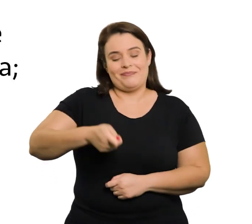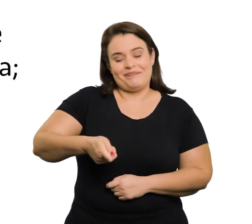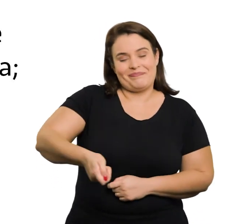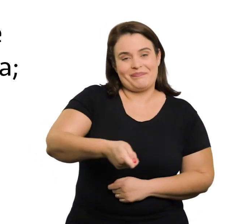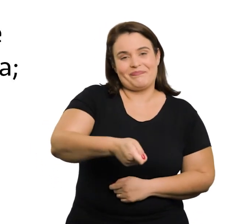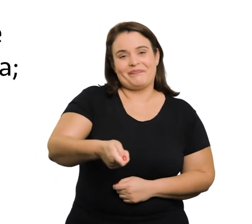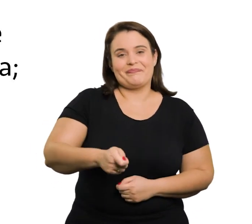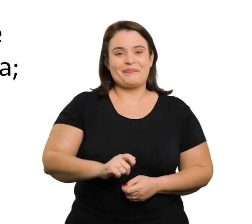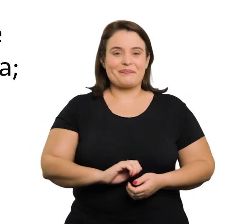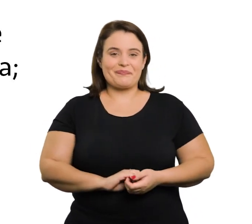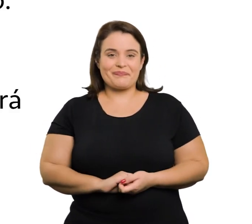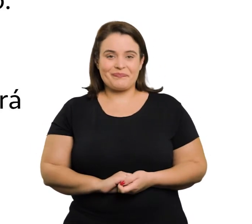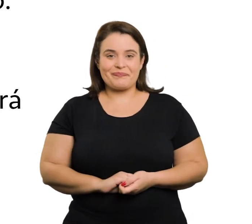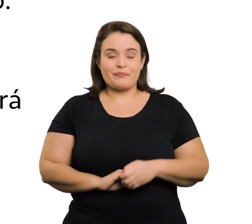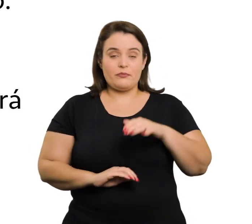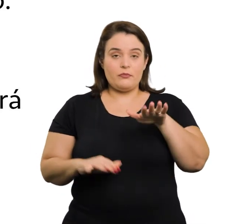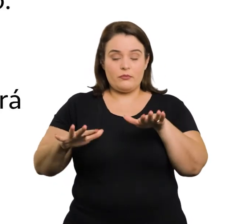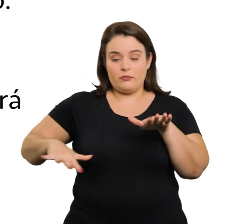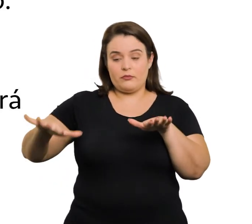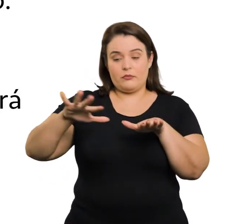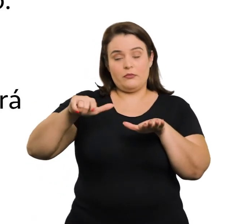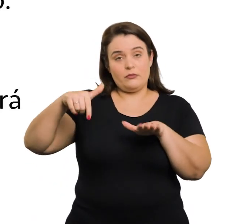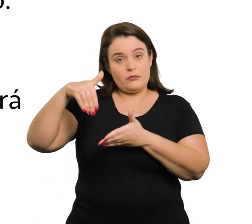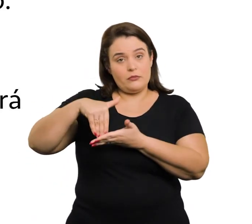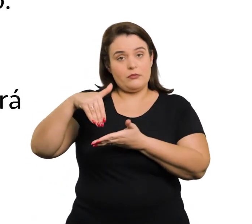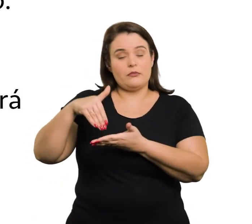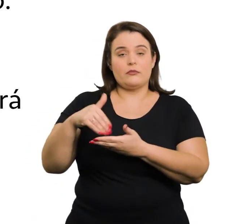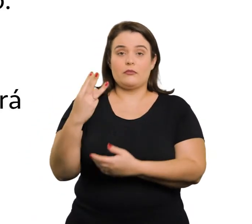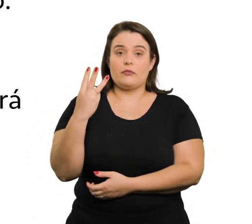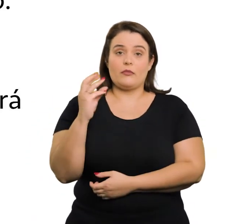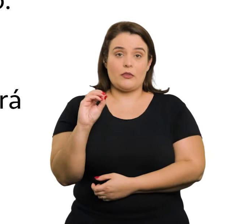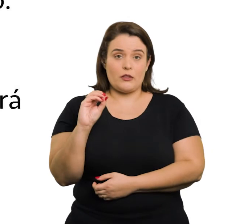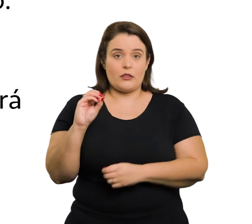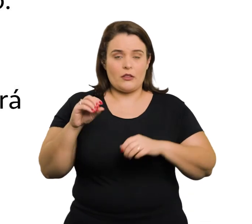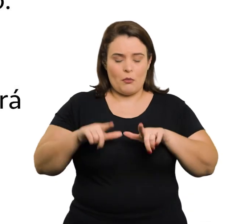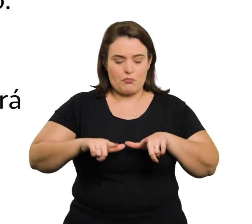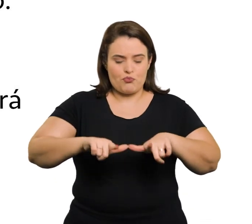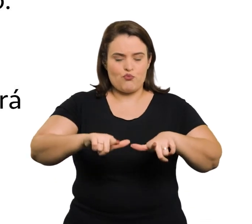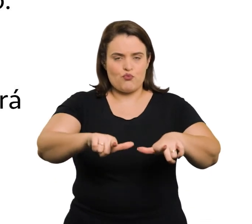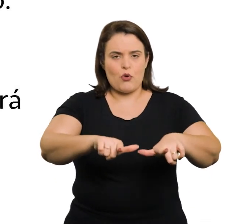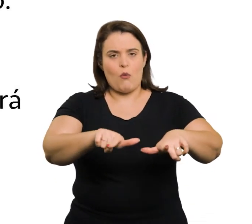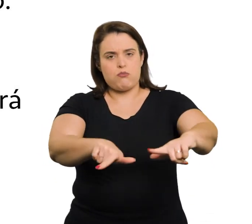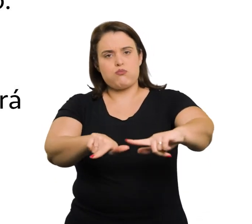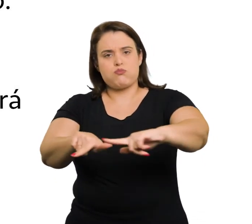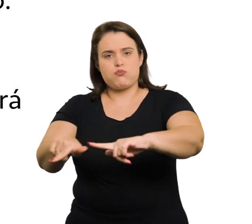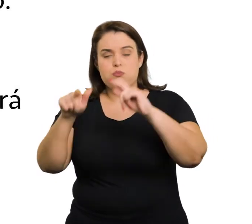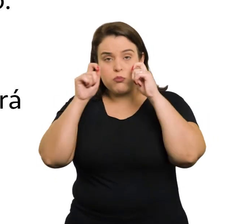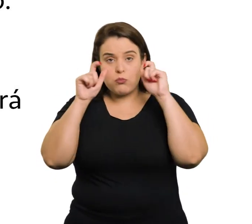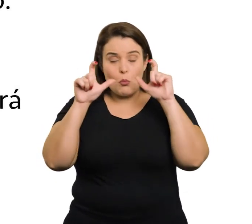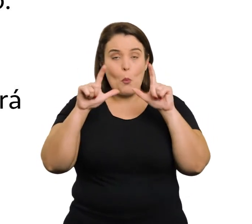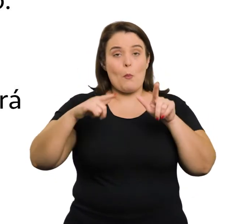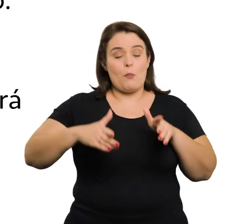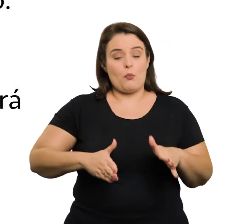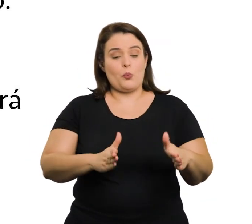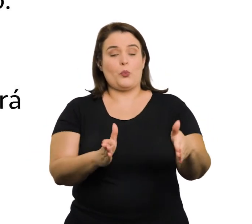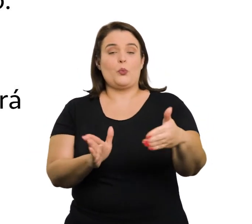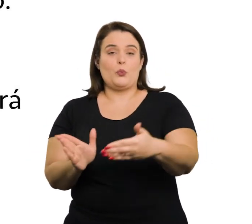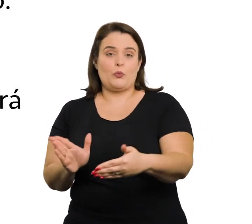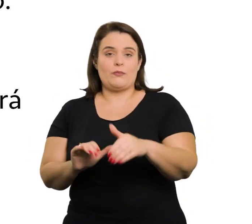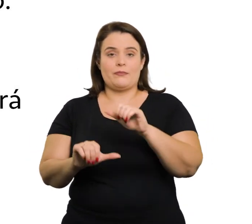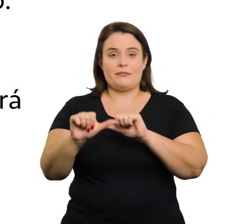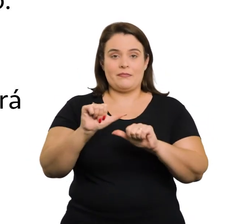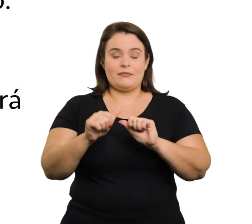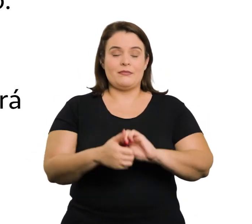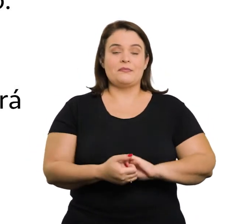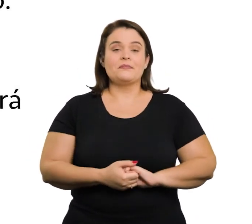de bengala longa. Piso adjacente com no mínimo 30 pontos para pisos direcionais e de alerta para mudança